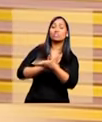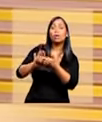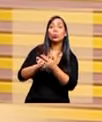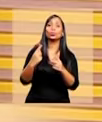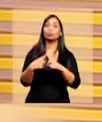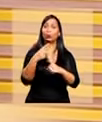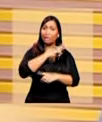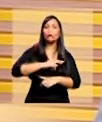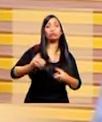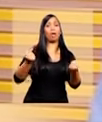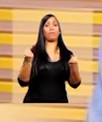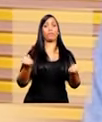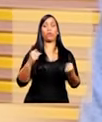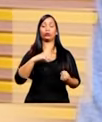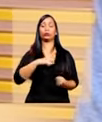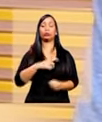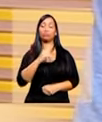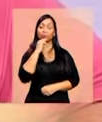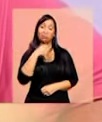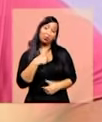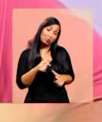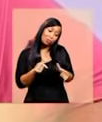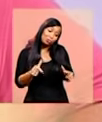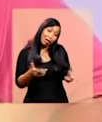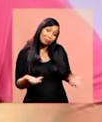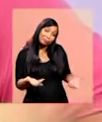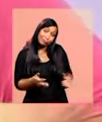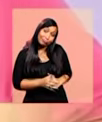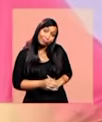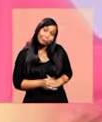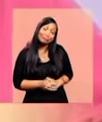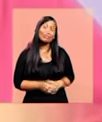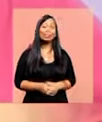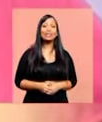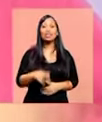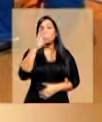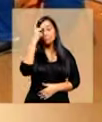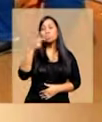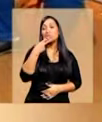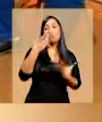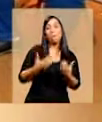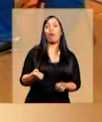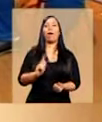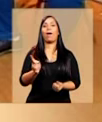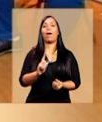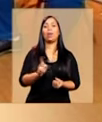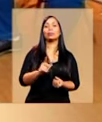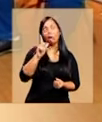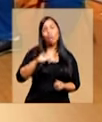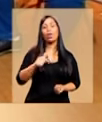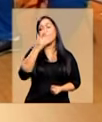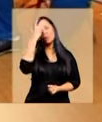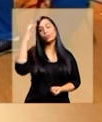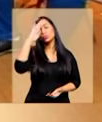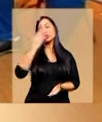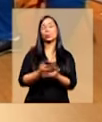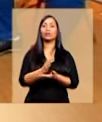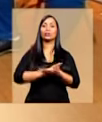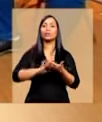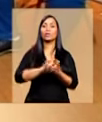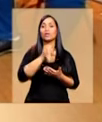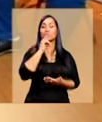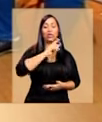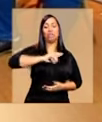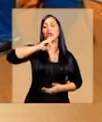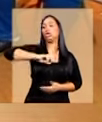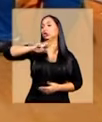forte? Como é que é, Otávio? É ser o chato, né? O ateu é o chato. Sempre tem alguém que discorda, esse alguém é o ateu, né? Então tá todo